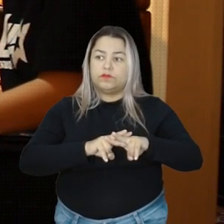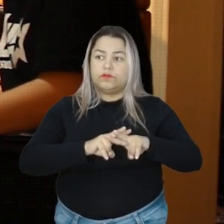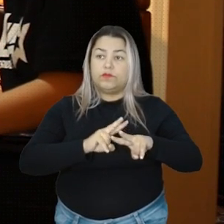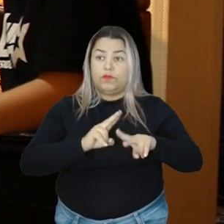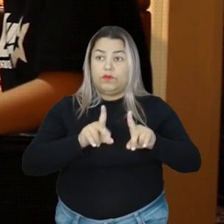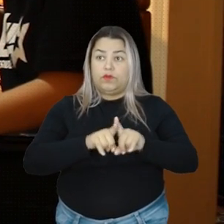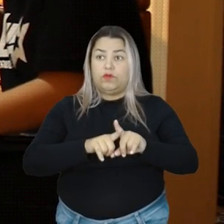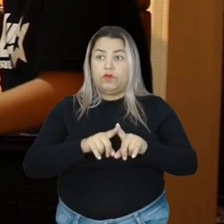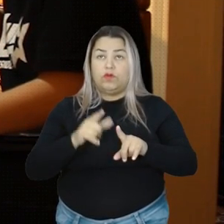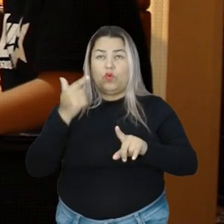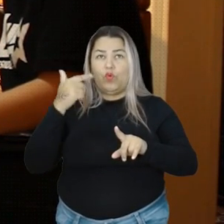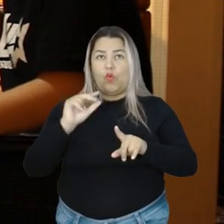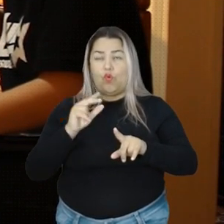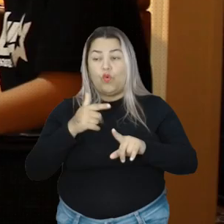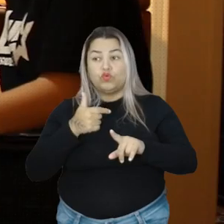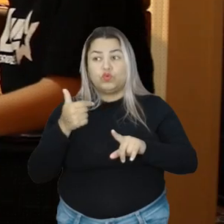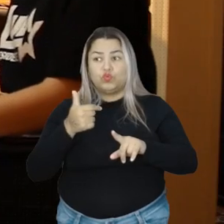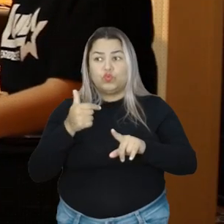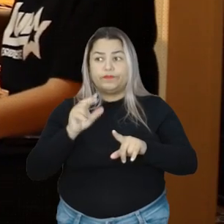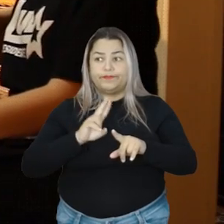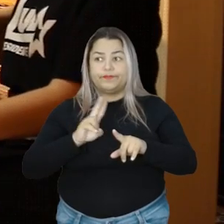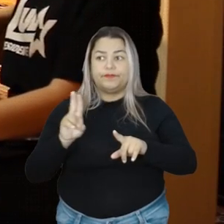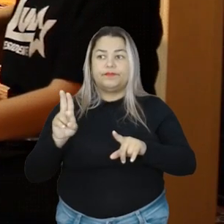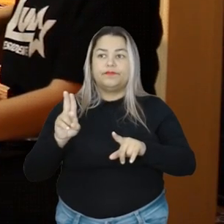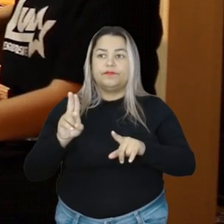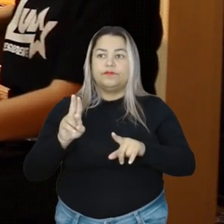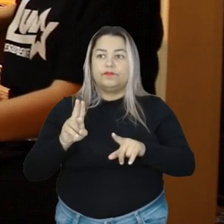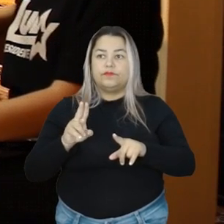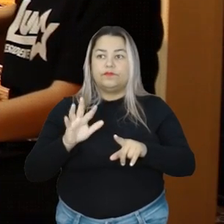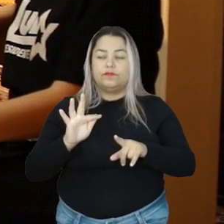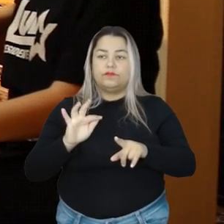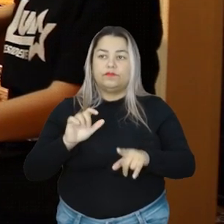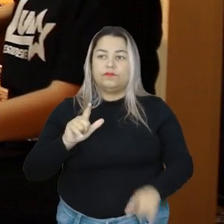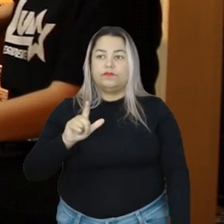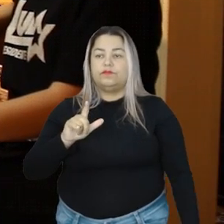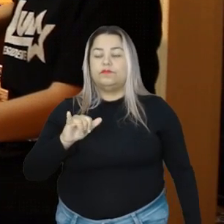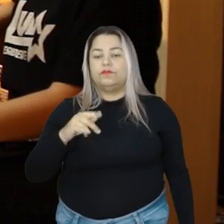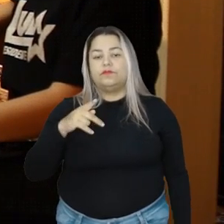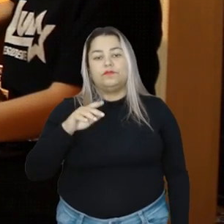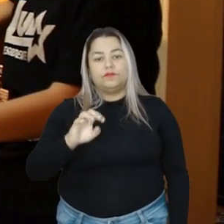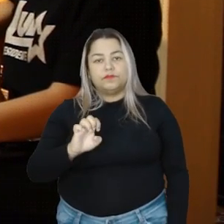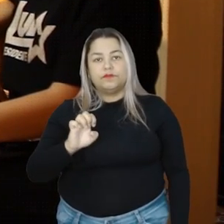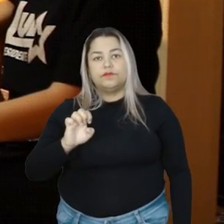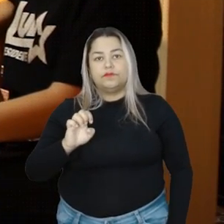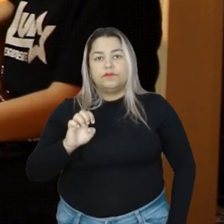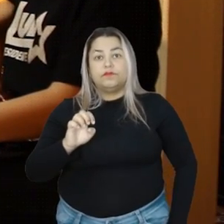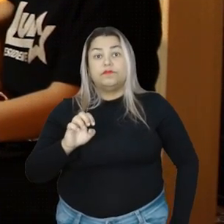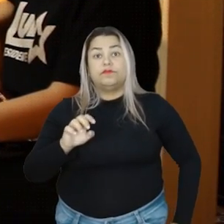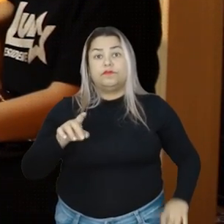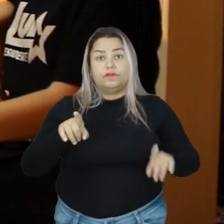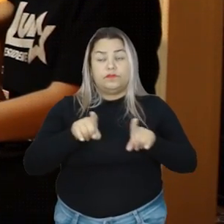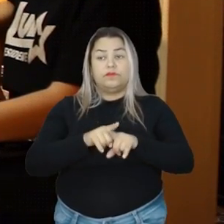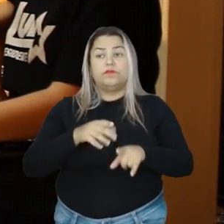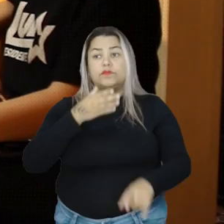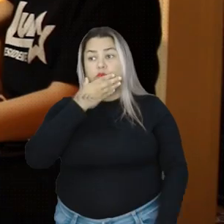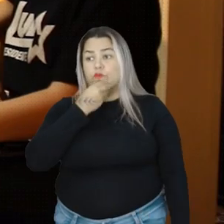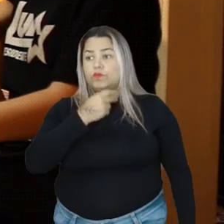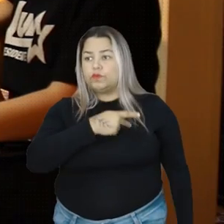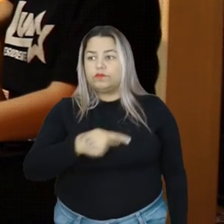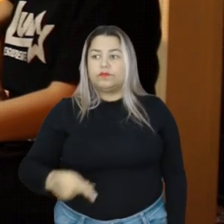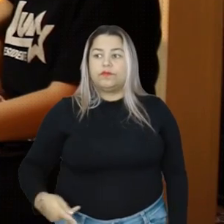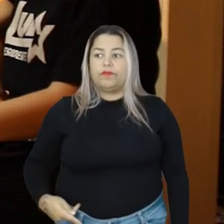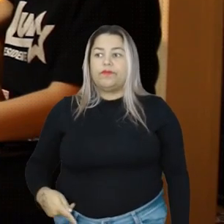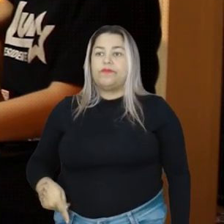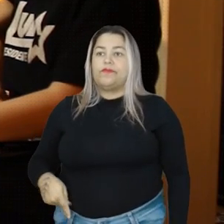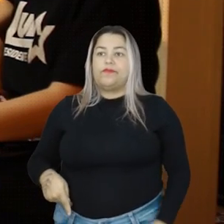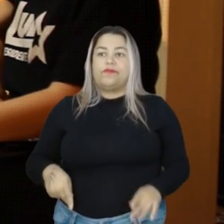era o sobrenome do Felipe? Bom, o Filipão, que nós chamávamos. Né? Nessa época o senhor era presidente do sindicato dos